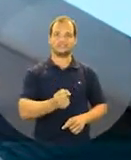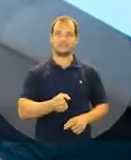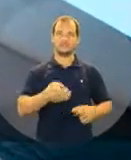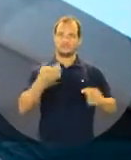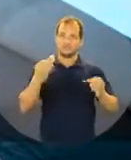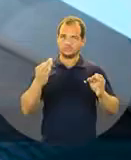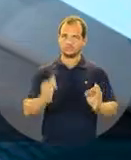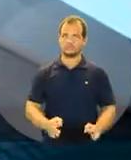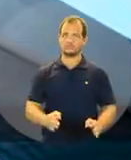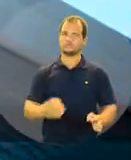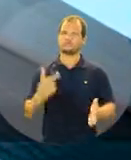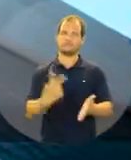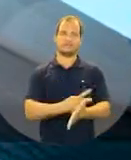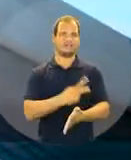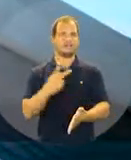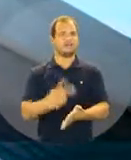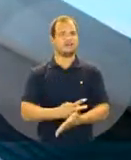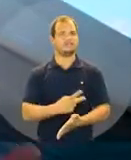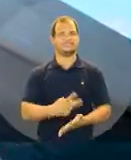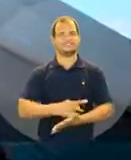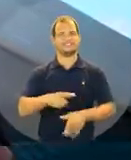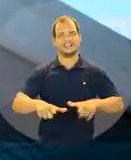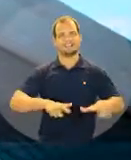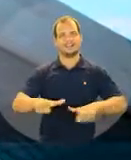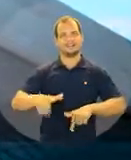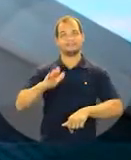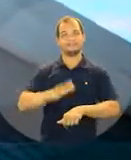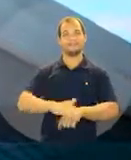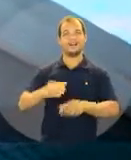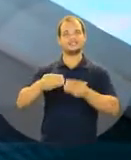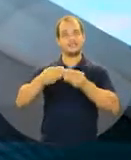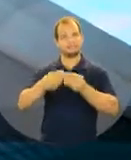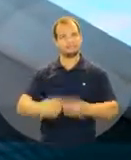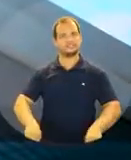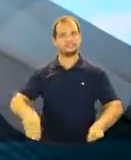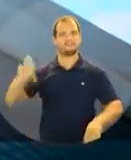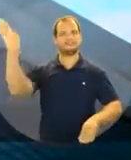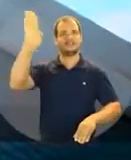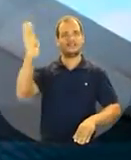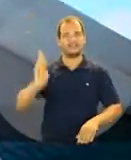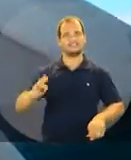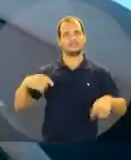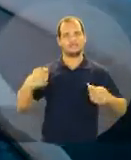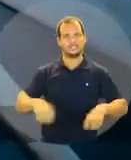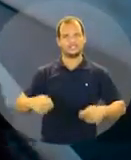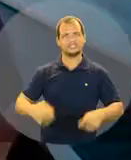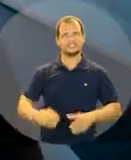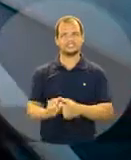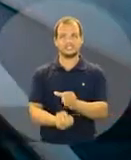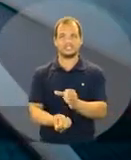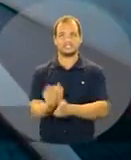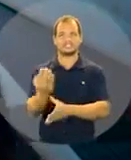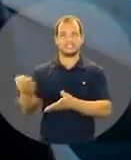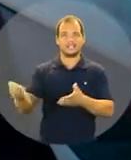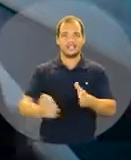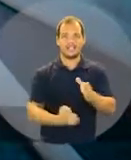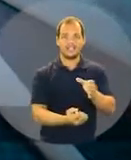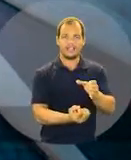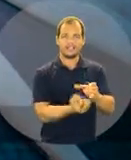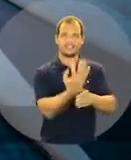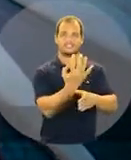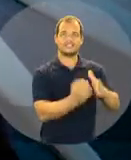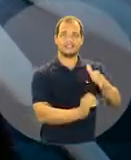são justamente os trabalhadores. O que o Brasil precisa para voltar a crescer e gerar emprego e renda para o seu povo é